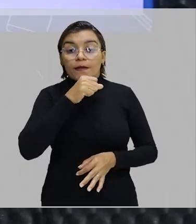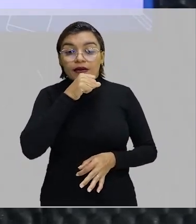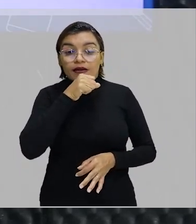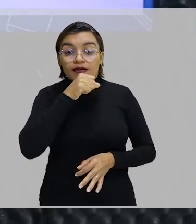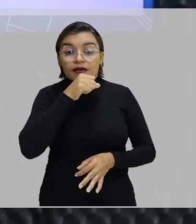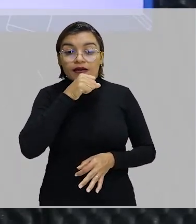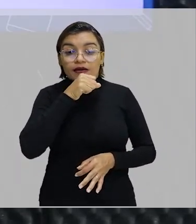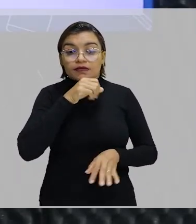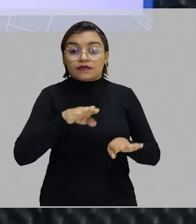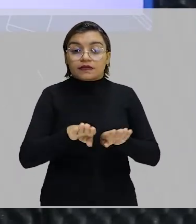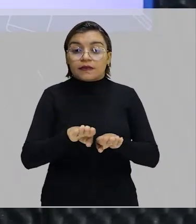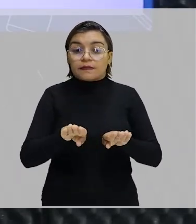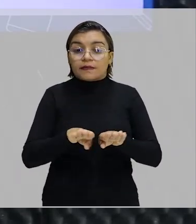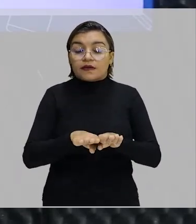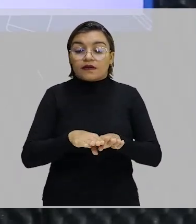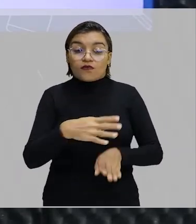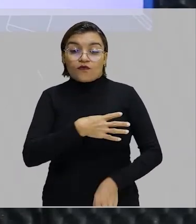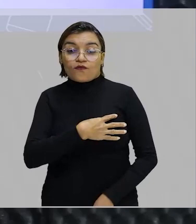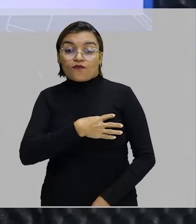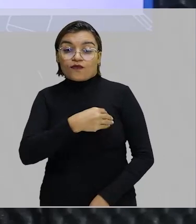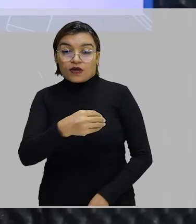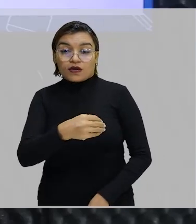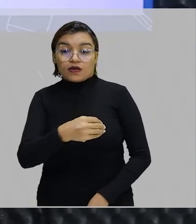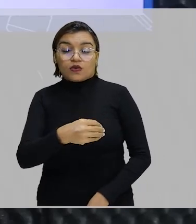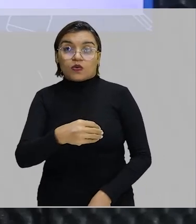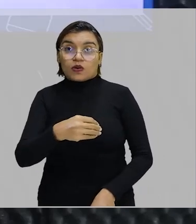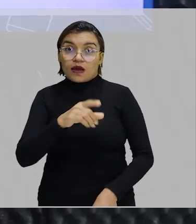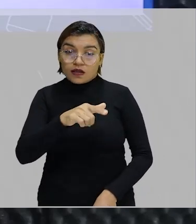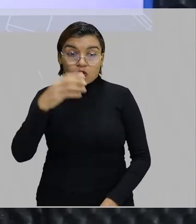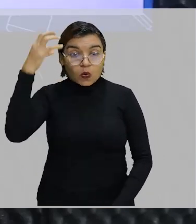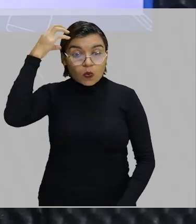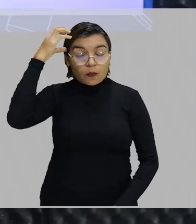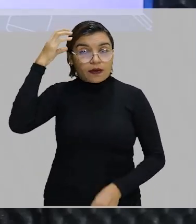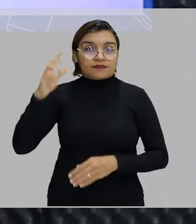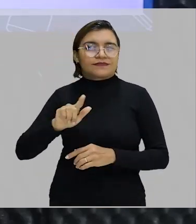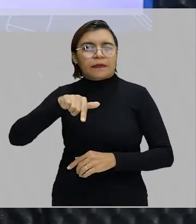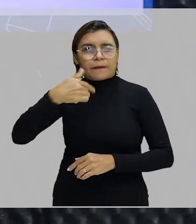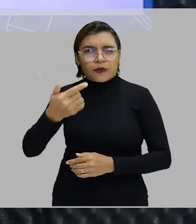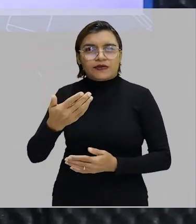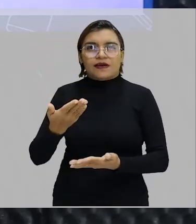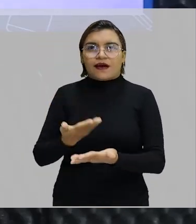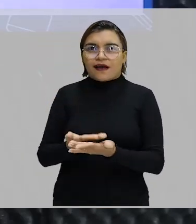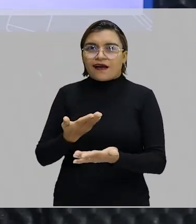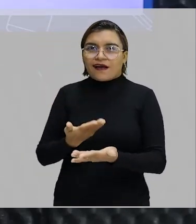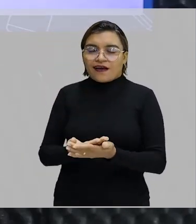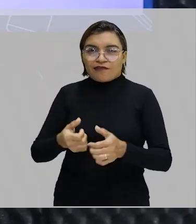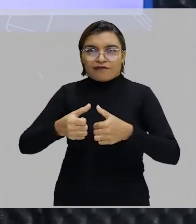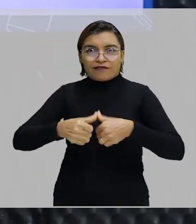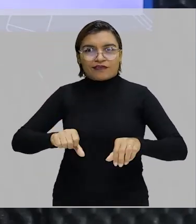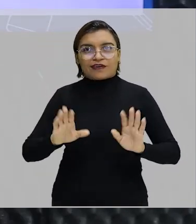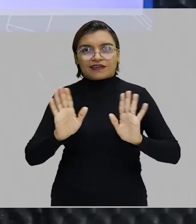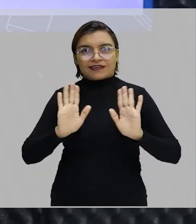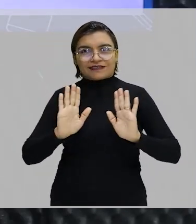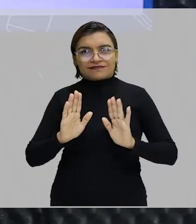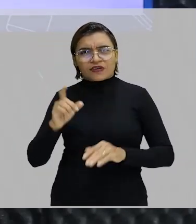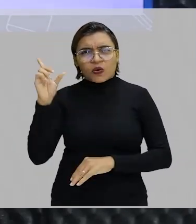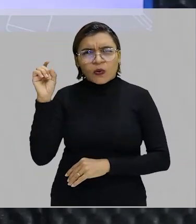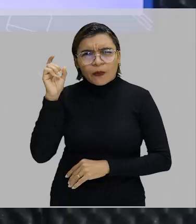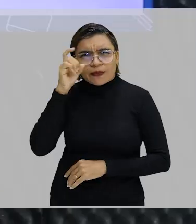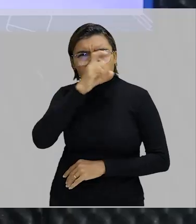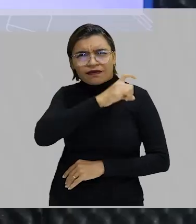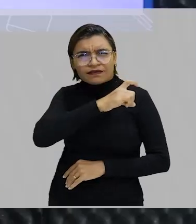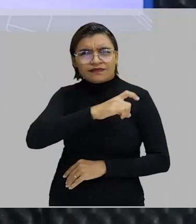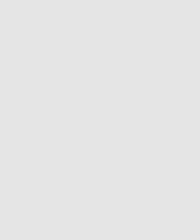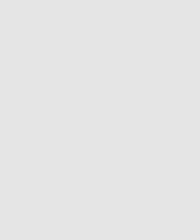o culpado o pai e o filho. Estuda a regra, a gente volta numa outra aula e eu fico por aqui, hein? Compliquei?